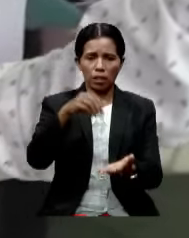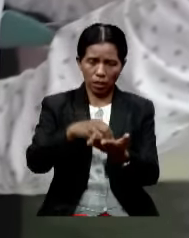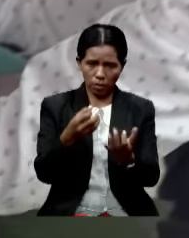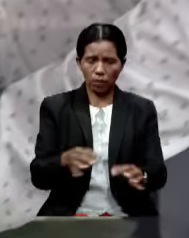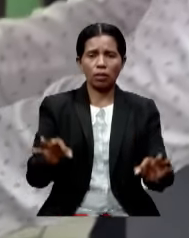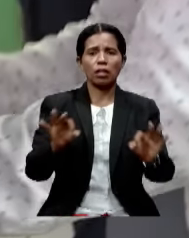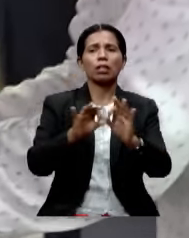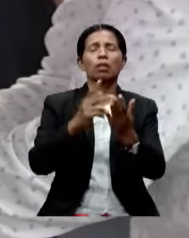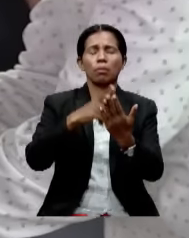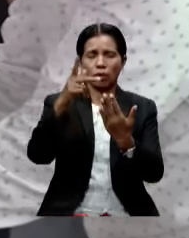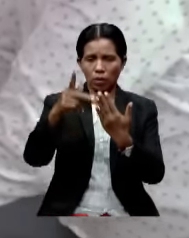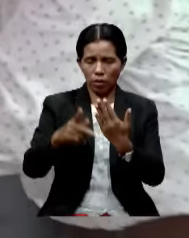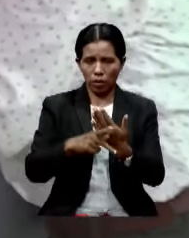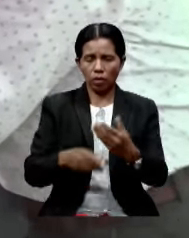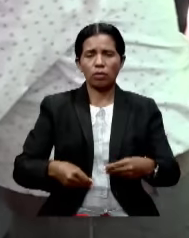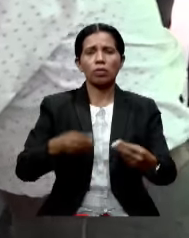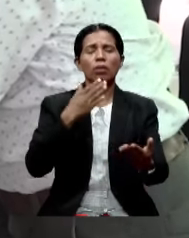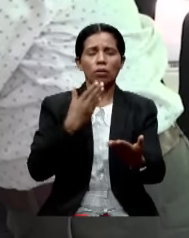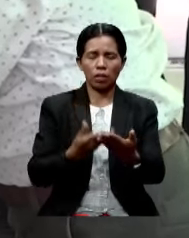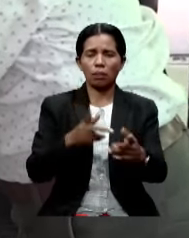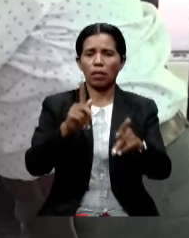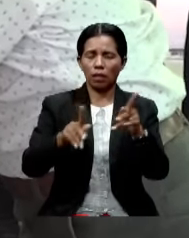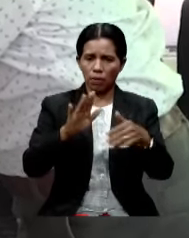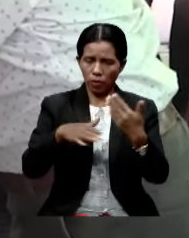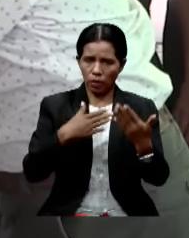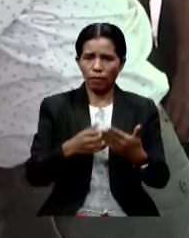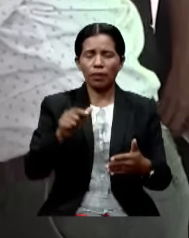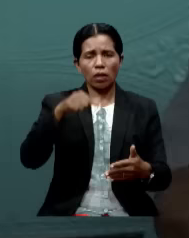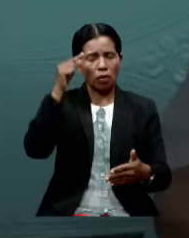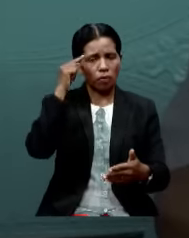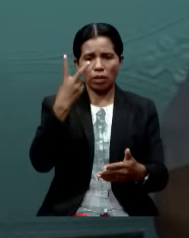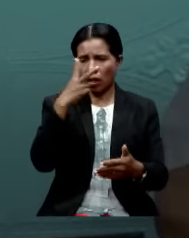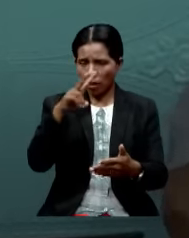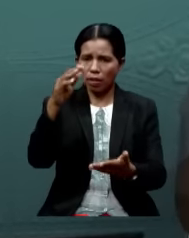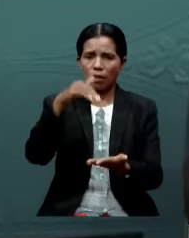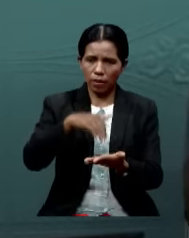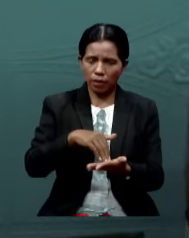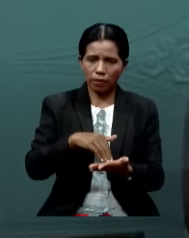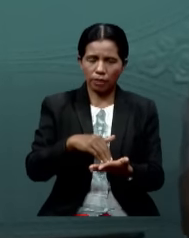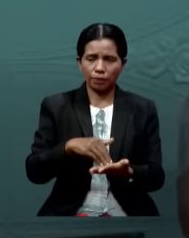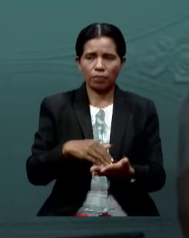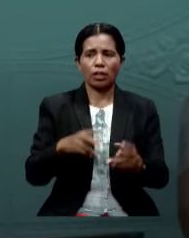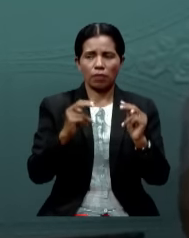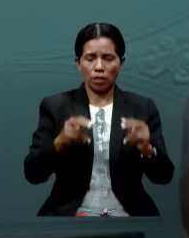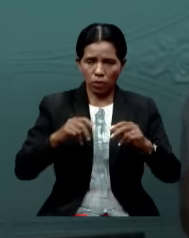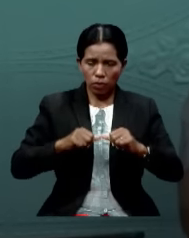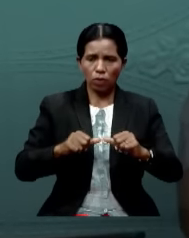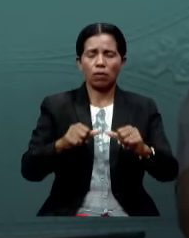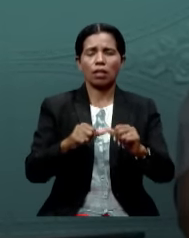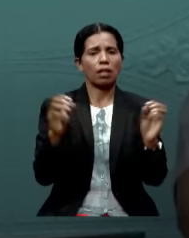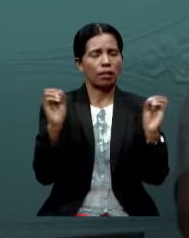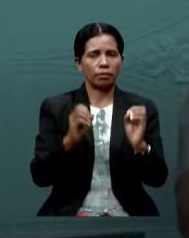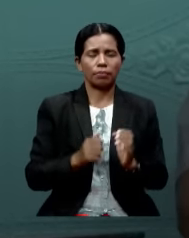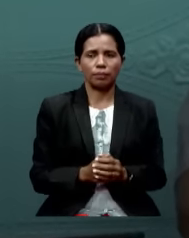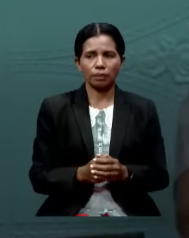ba programa hirak nebe beneficia povo. Governo se halo evaluação, pode ir necessidade de continuar lá.